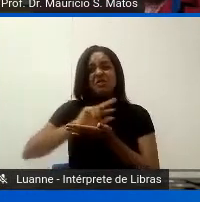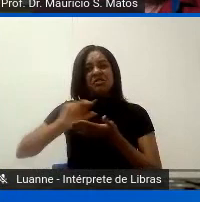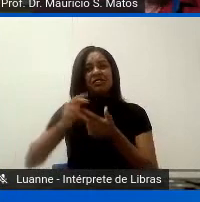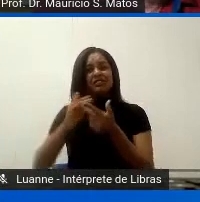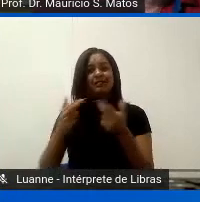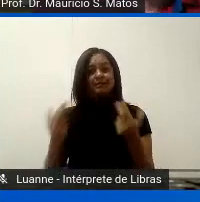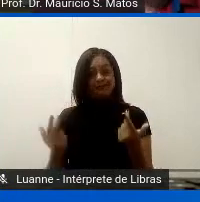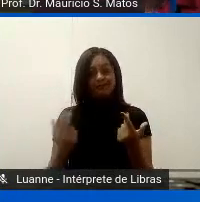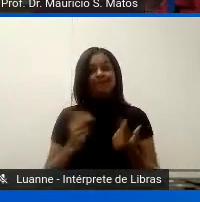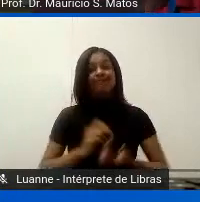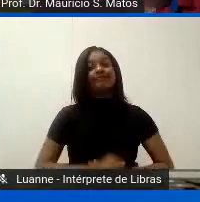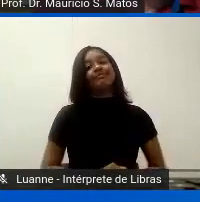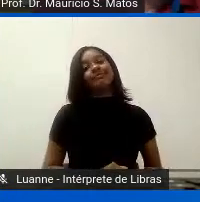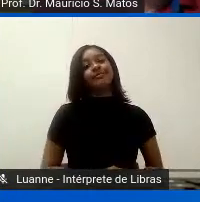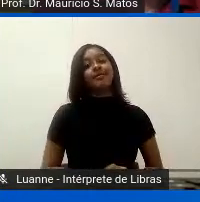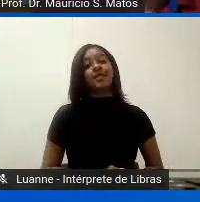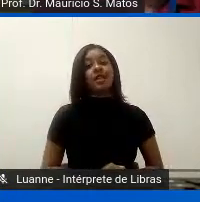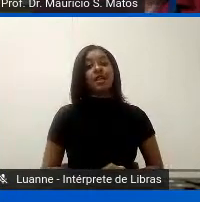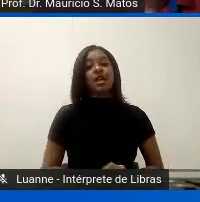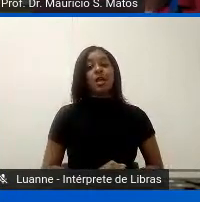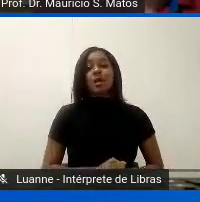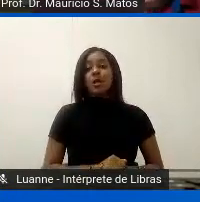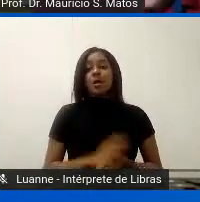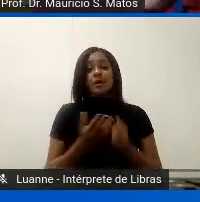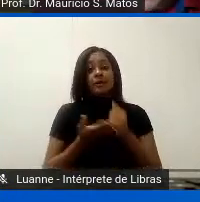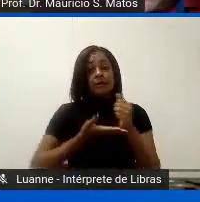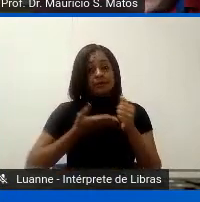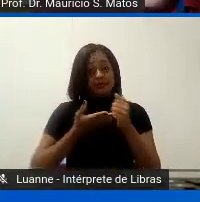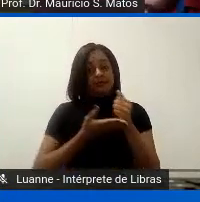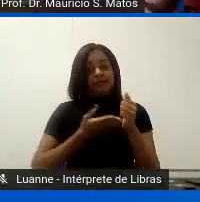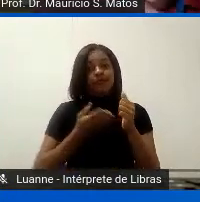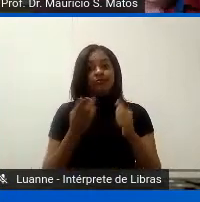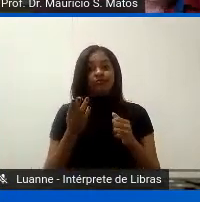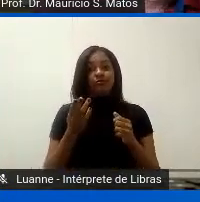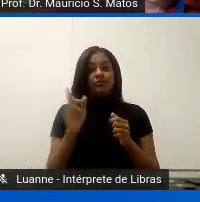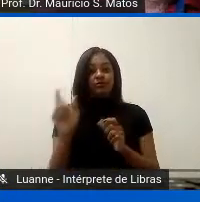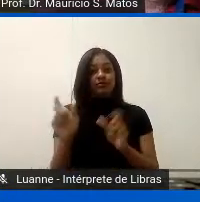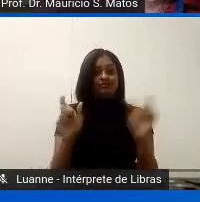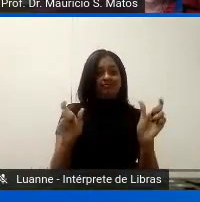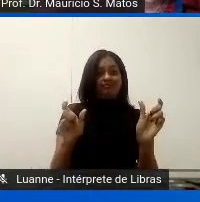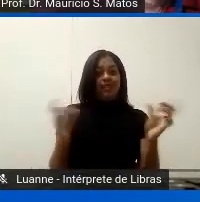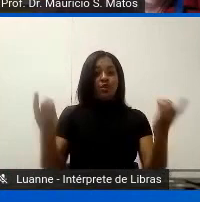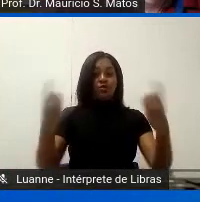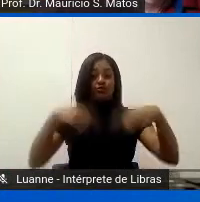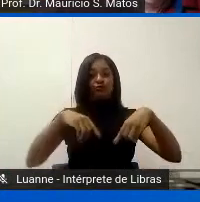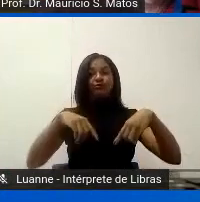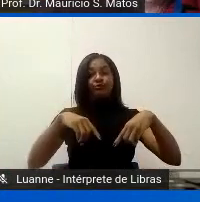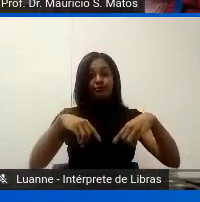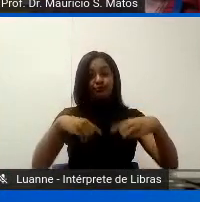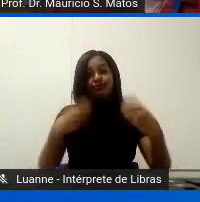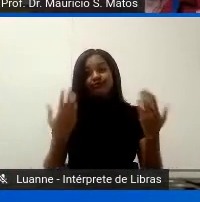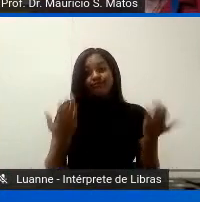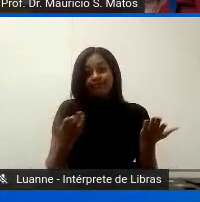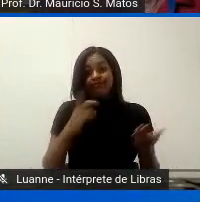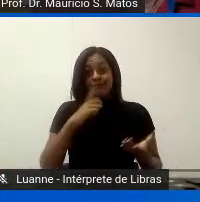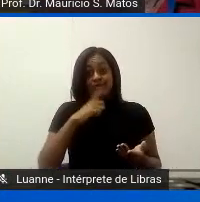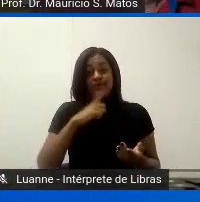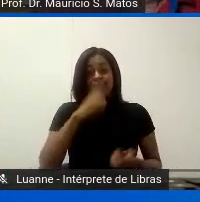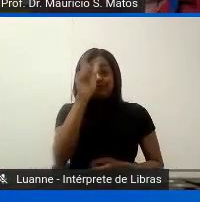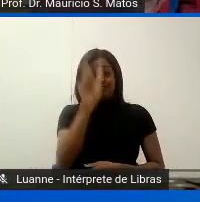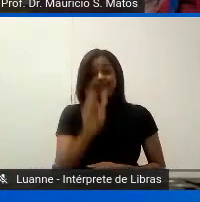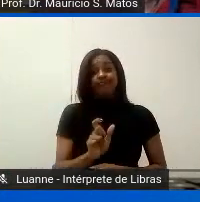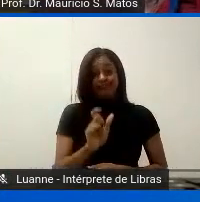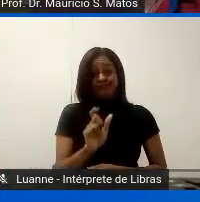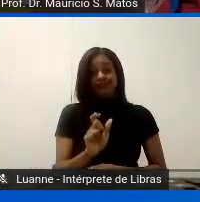e aí lógico né basicamente eles estão em dois extremos E aí a gente tem né um outro extremo que é aquela